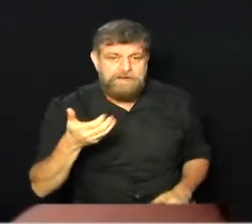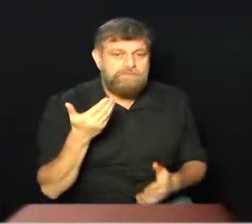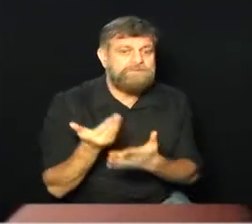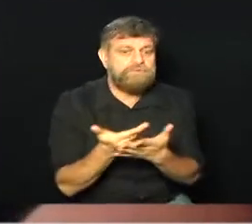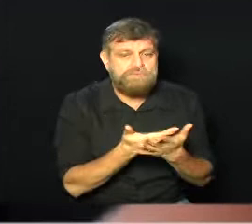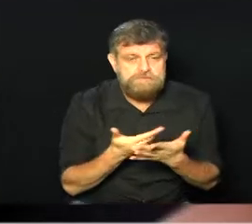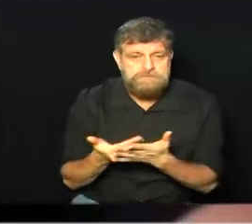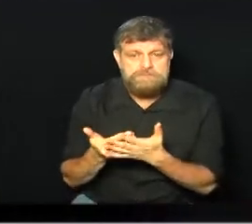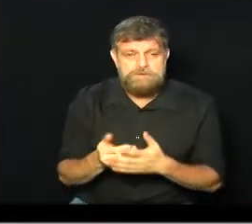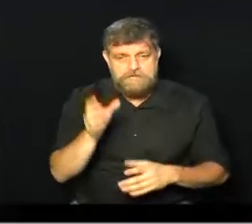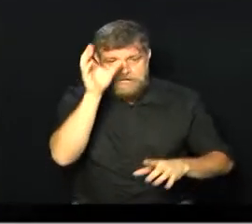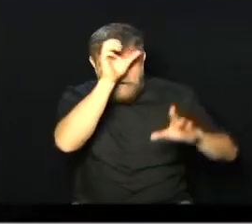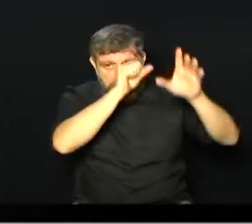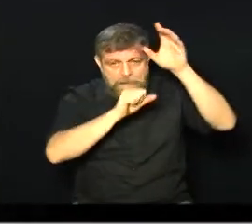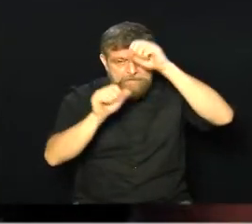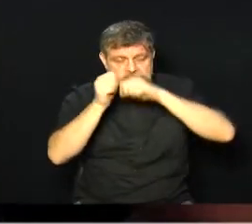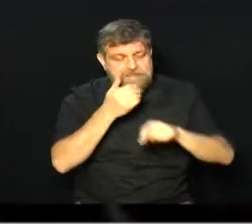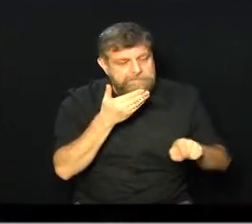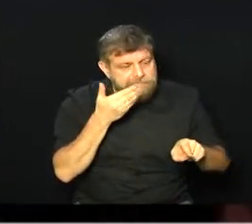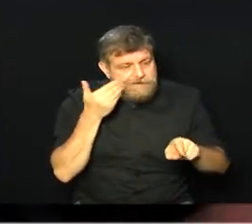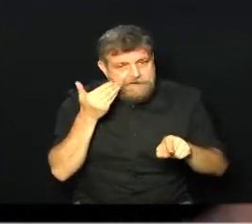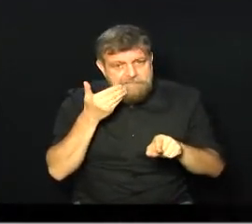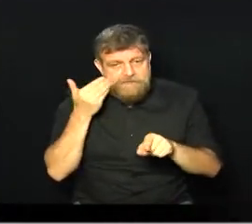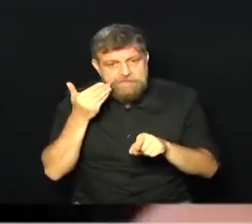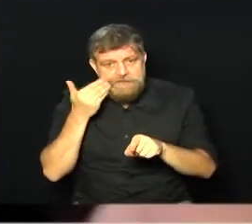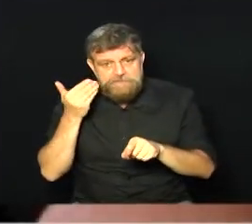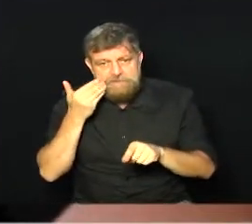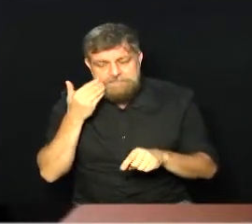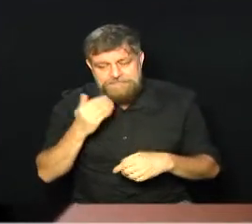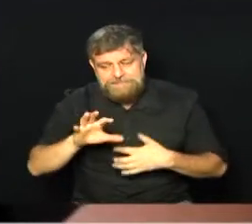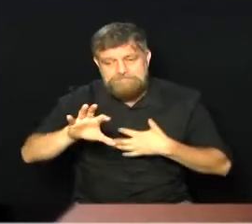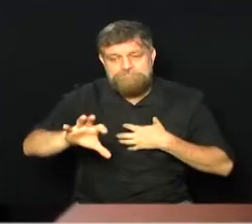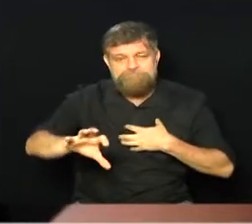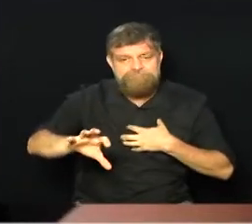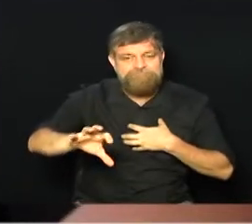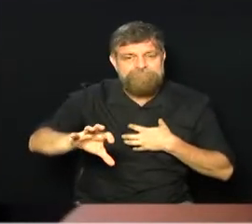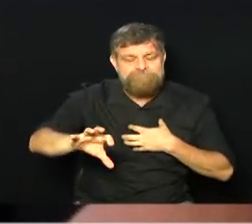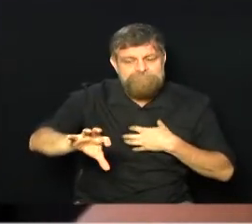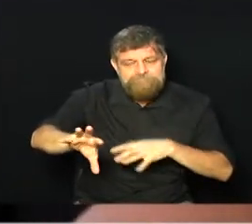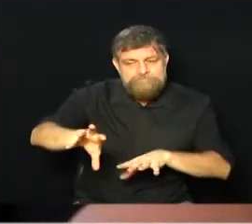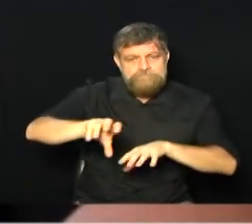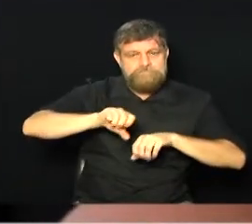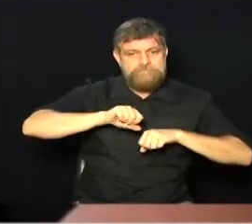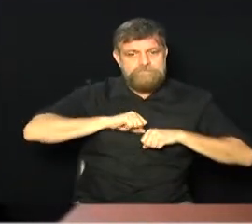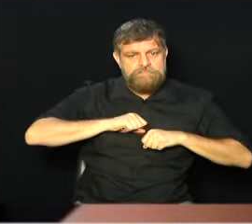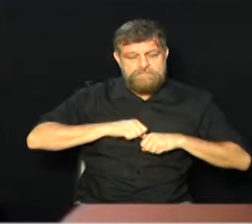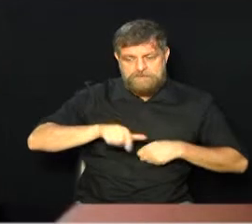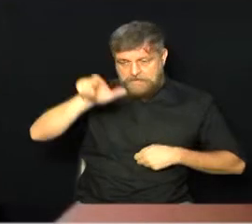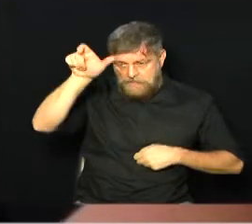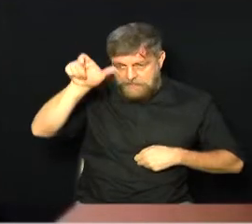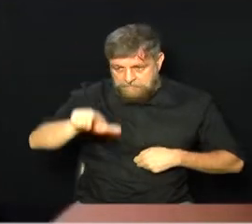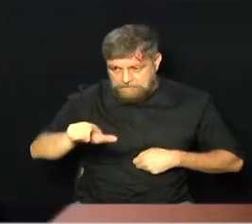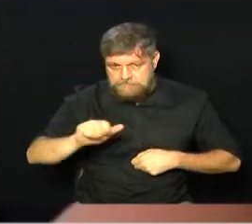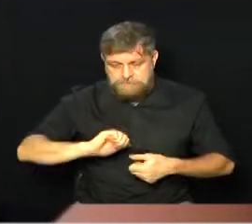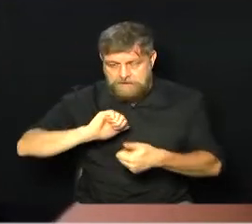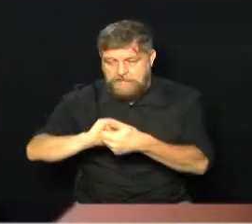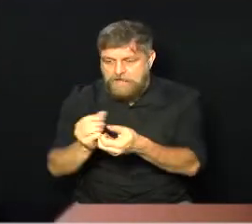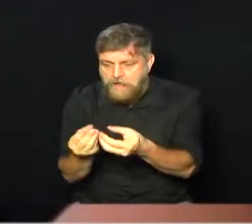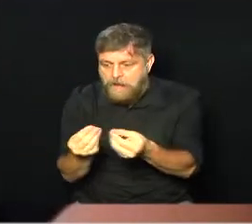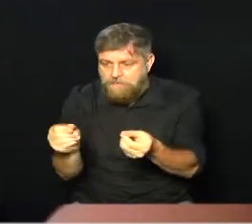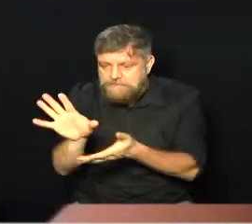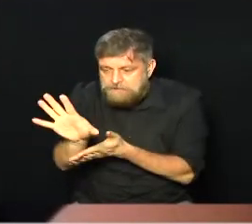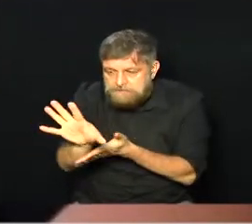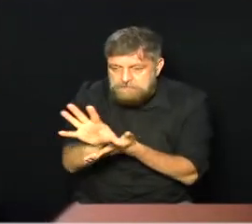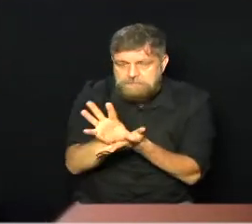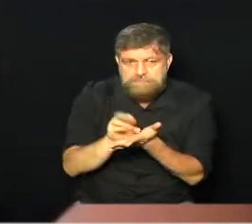muito, aprender muito. Então, é se moldar. Então, eu prefiro estudar os treinadores e pegar as melhores coisas que eles têm